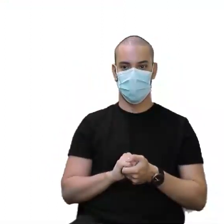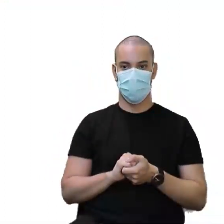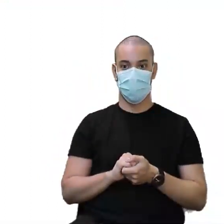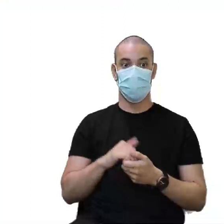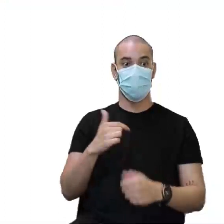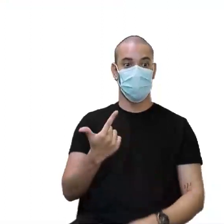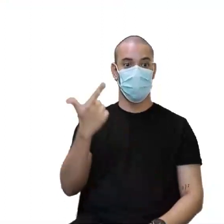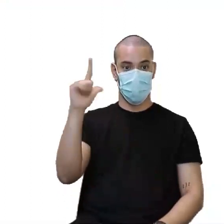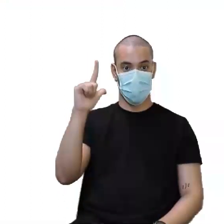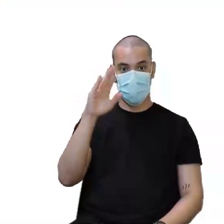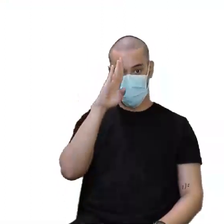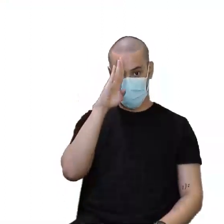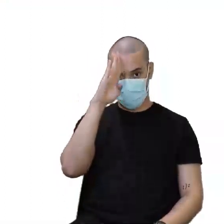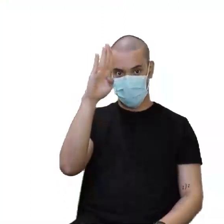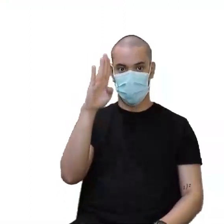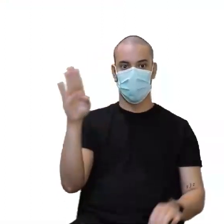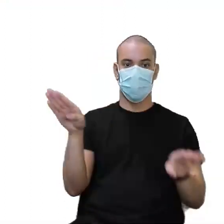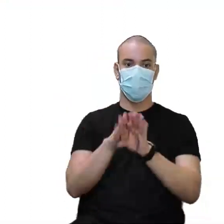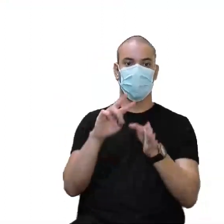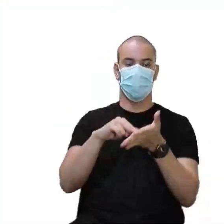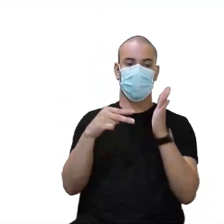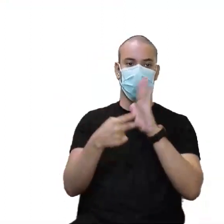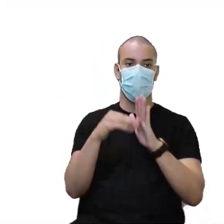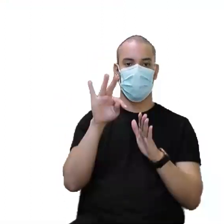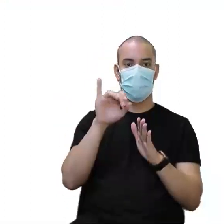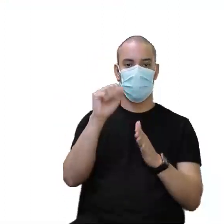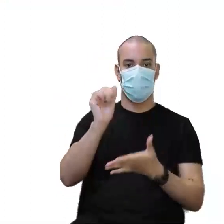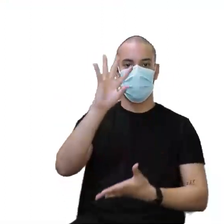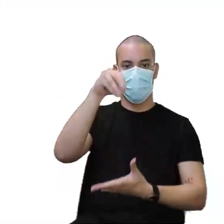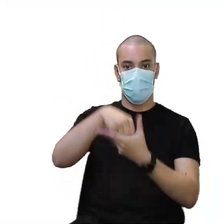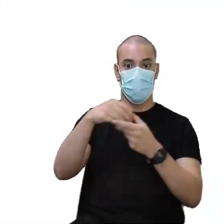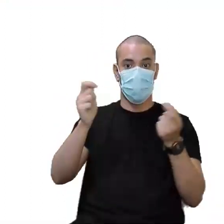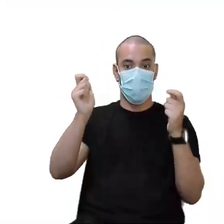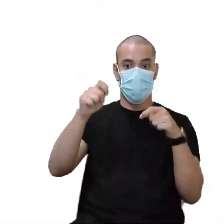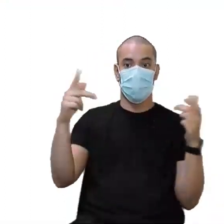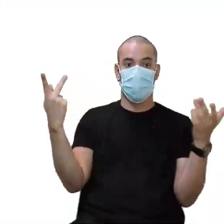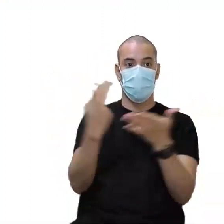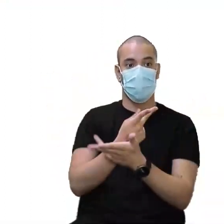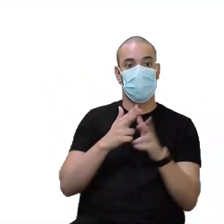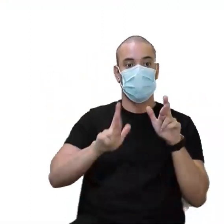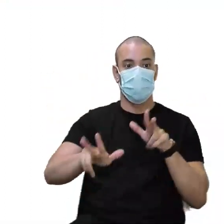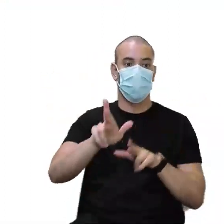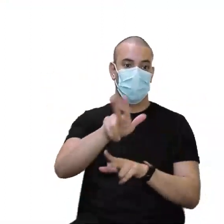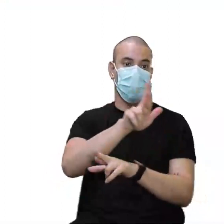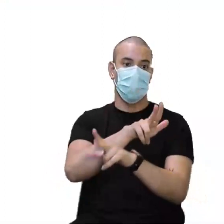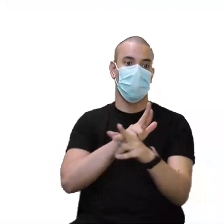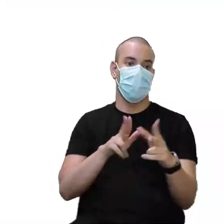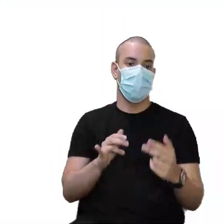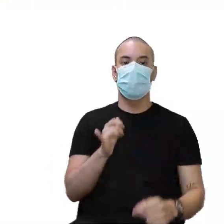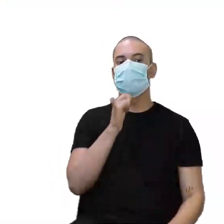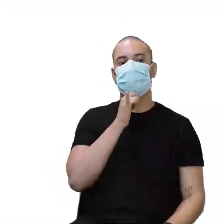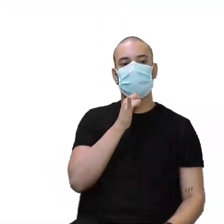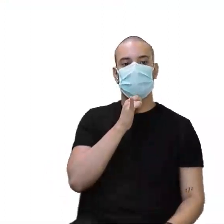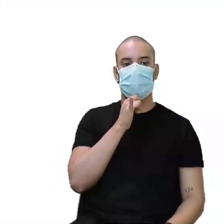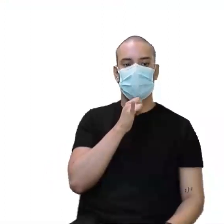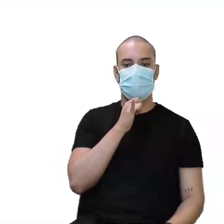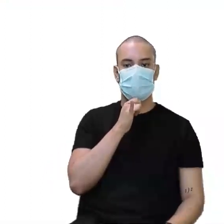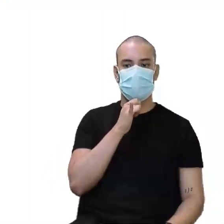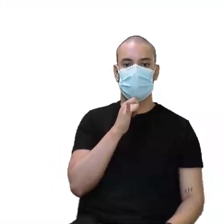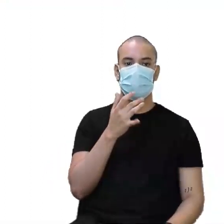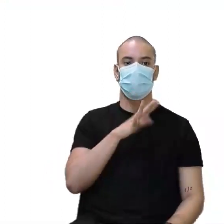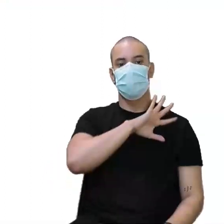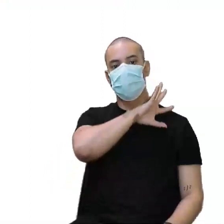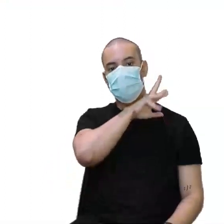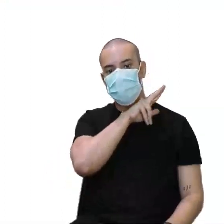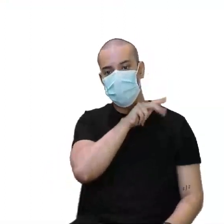ecossistema. Outro ponto é que na teia os organismos podem ocupar níveis tróficos diferentes, como por exemplo os